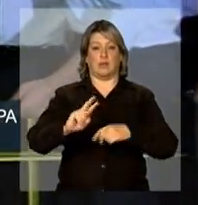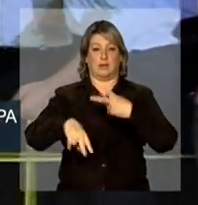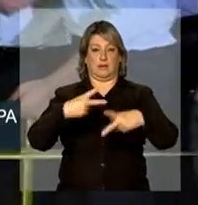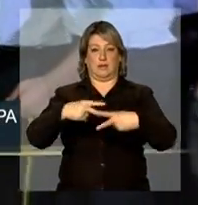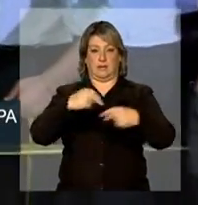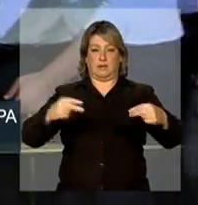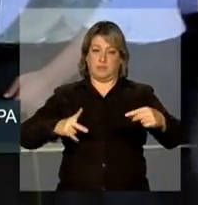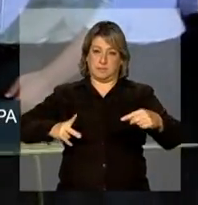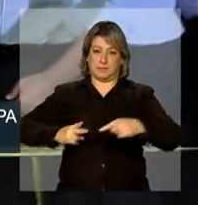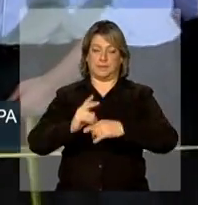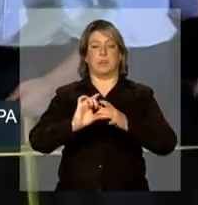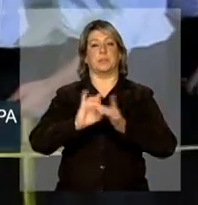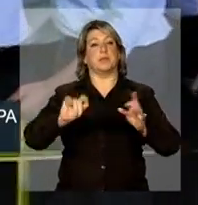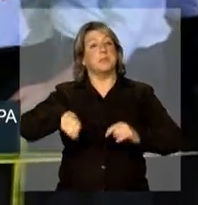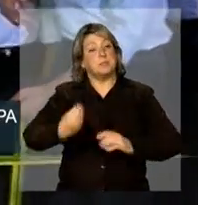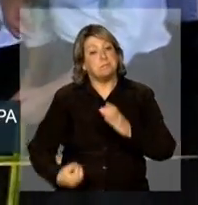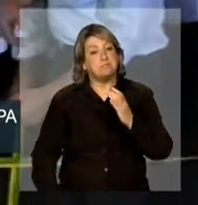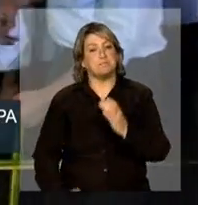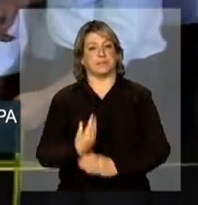descerrando